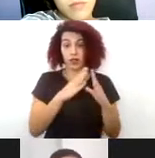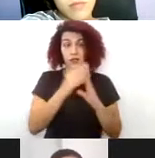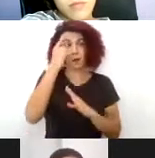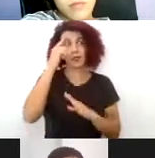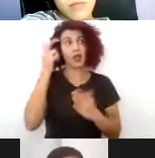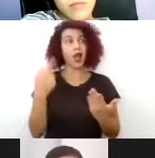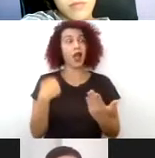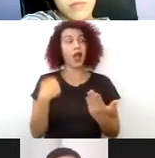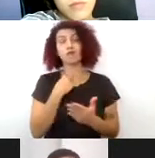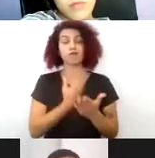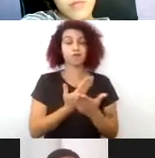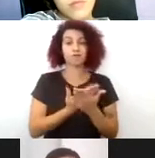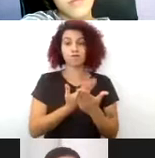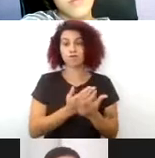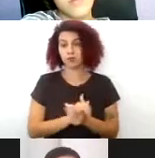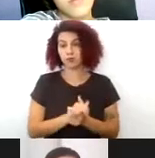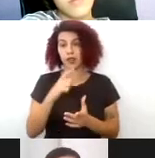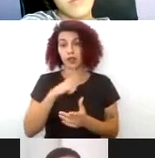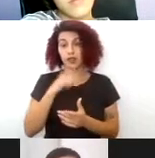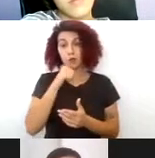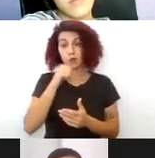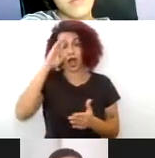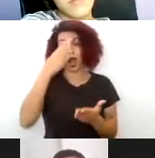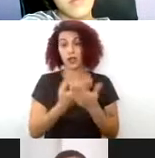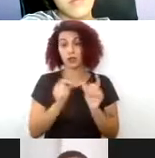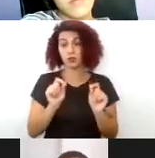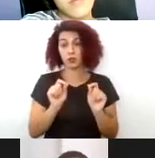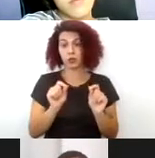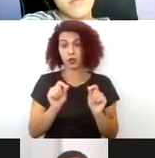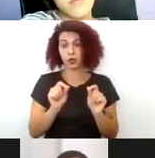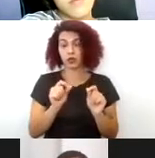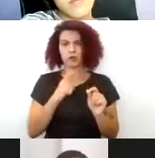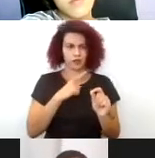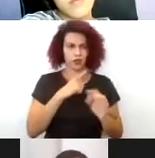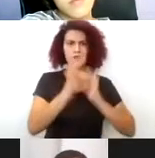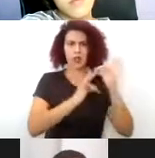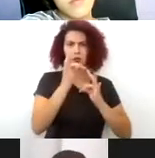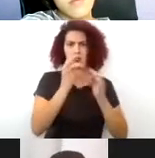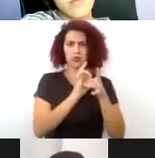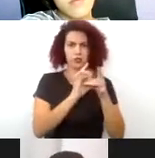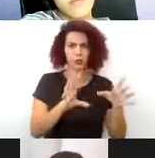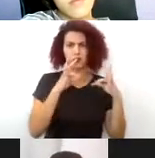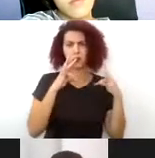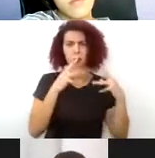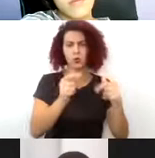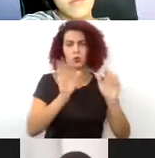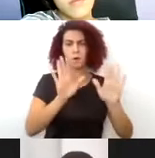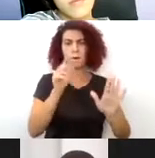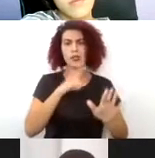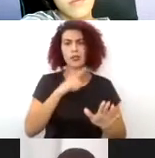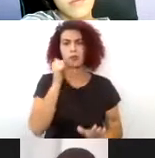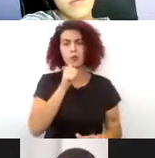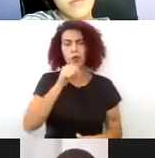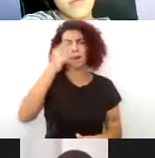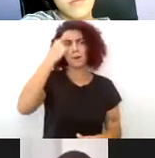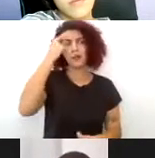tem mulheres dentro das suas casas acreditando que ainda não pode com toda a tecnologia disponível com tudo que tem aqui tem